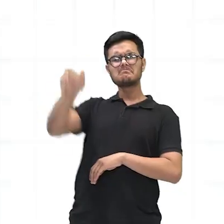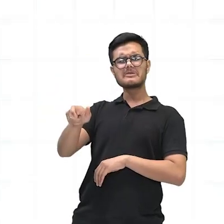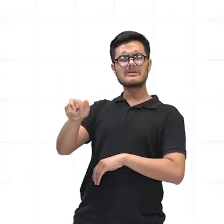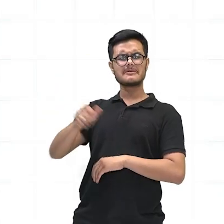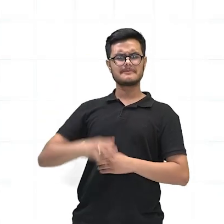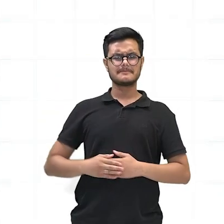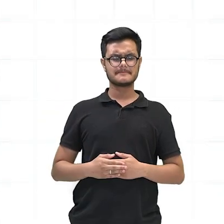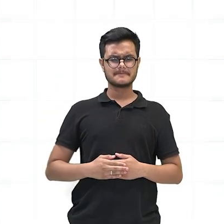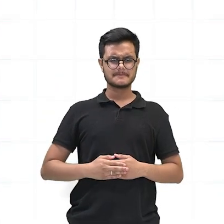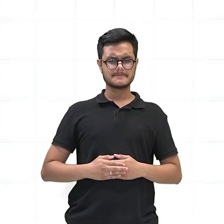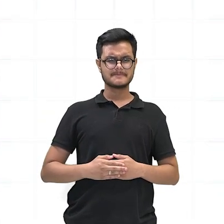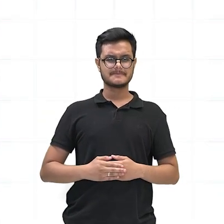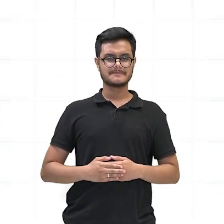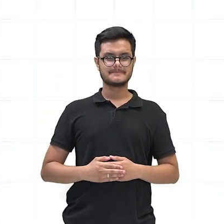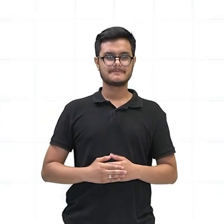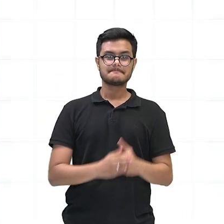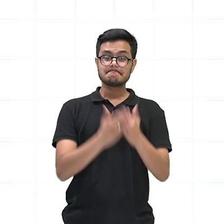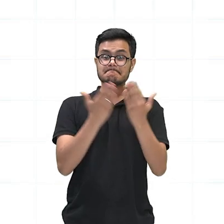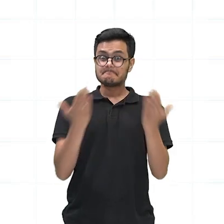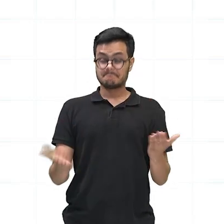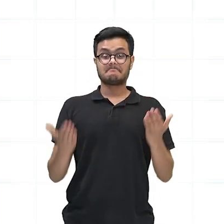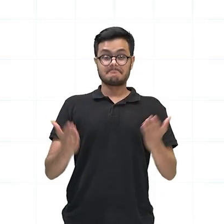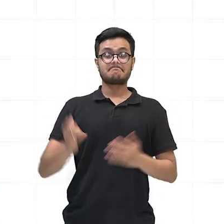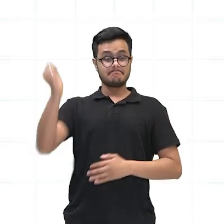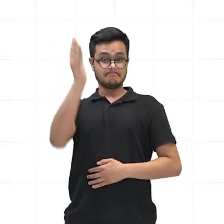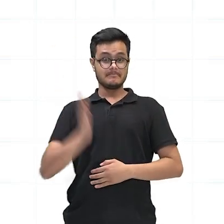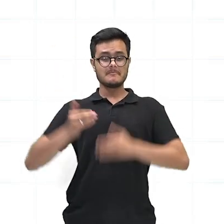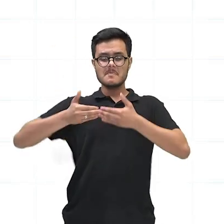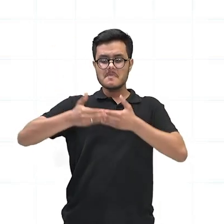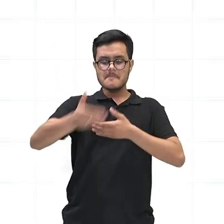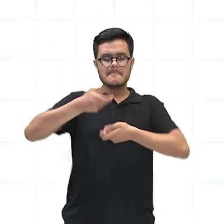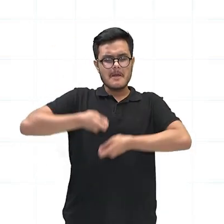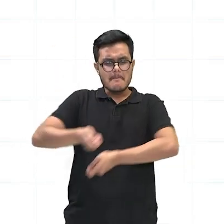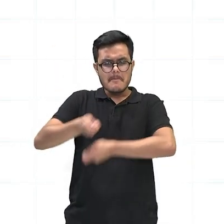lá. O hóquei na grama no Brasil ele foi